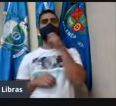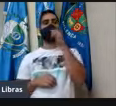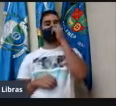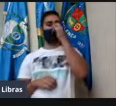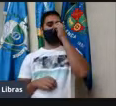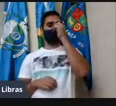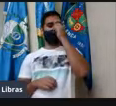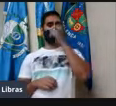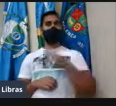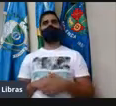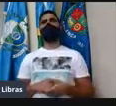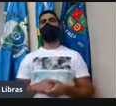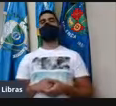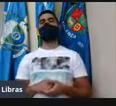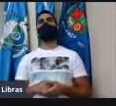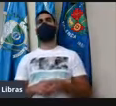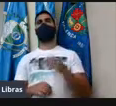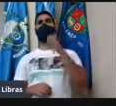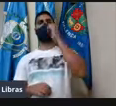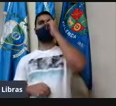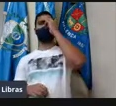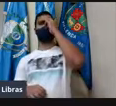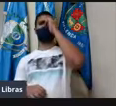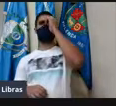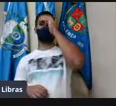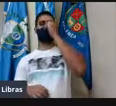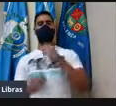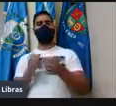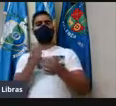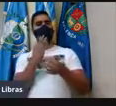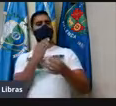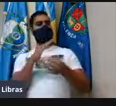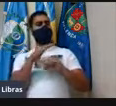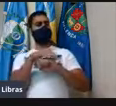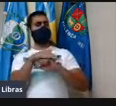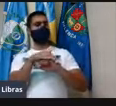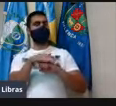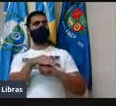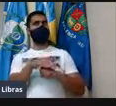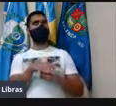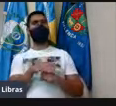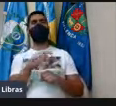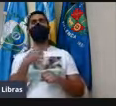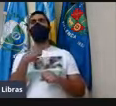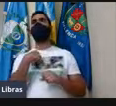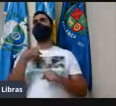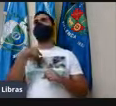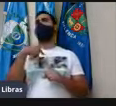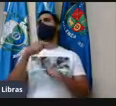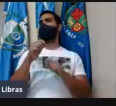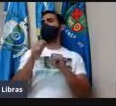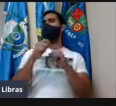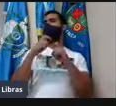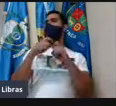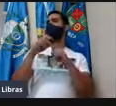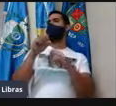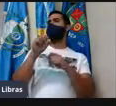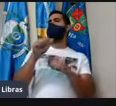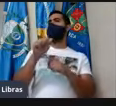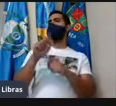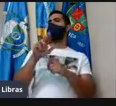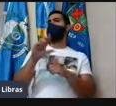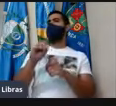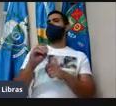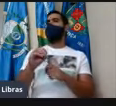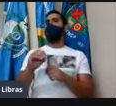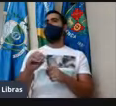Dizer inicialmente que fui junto com o doutor Saulo,